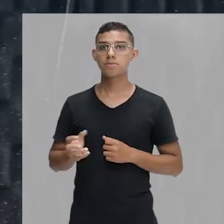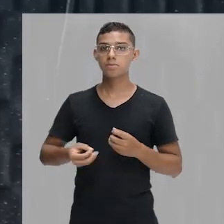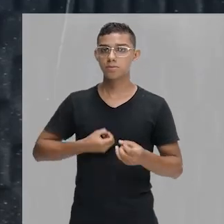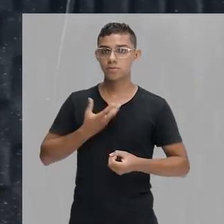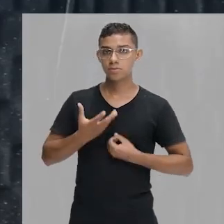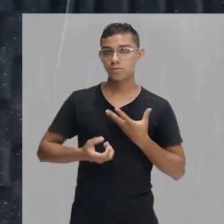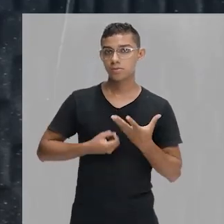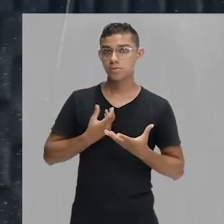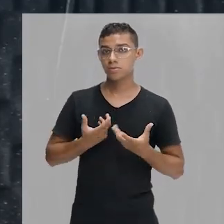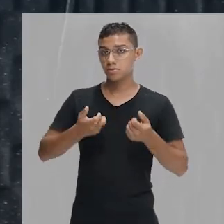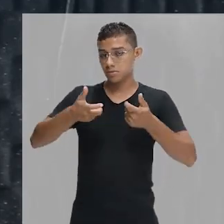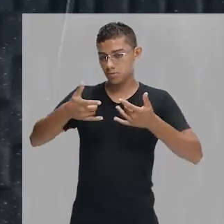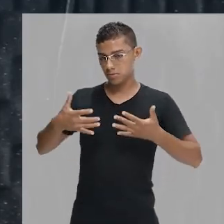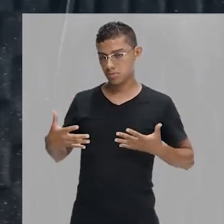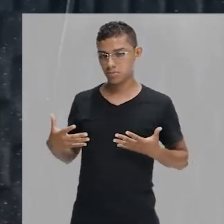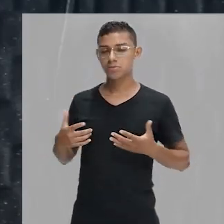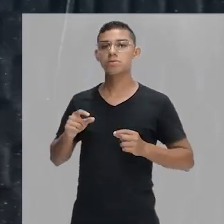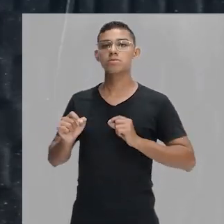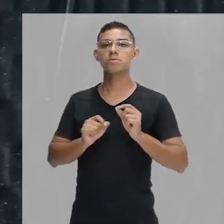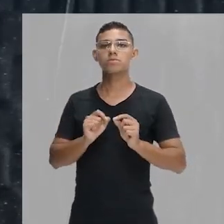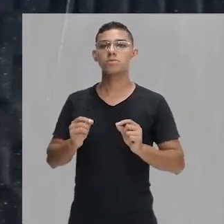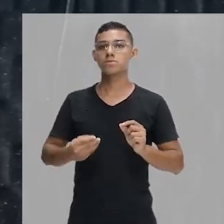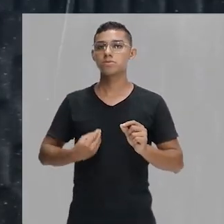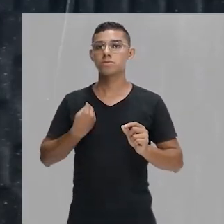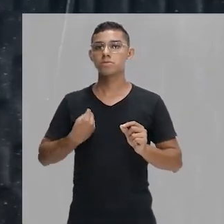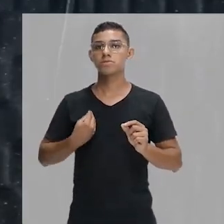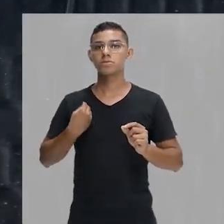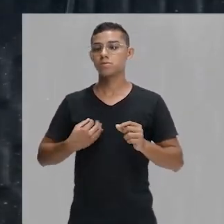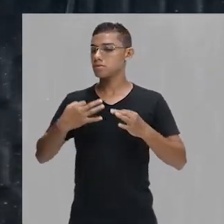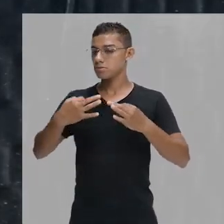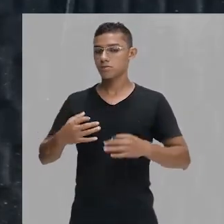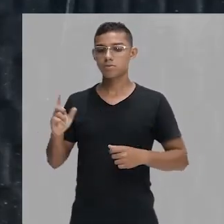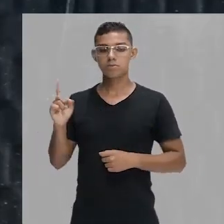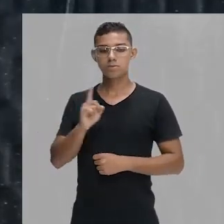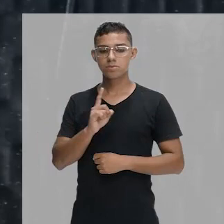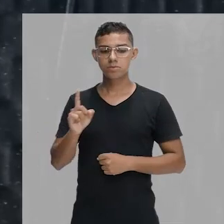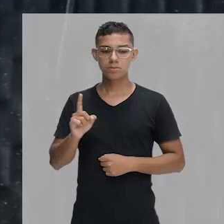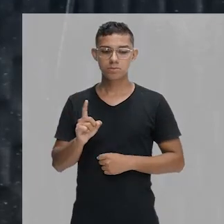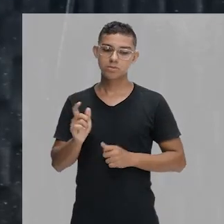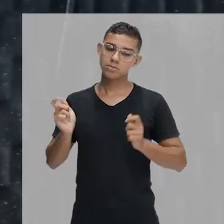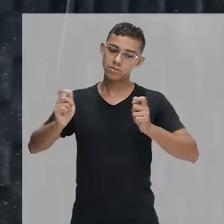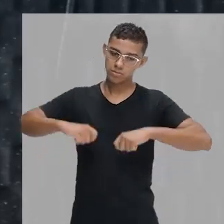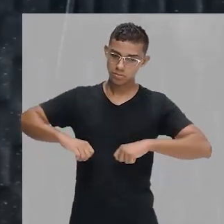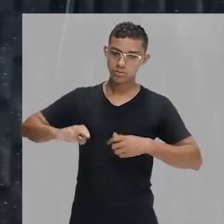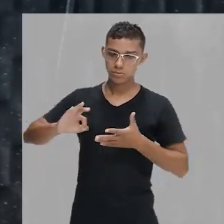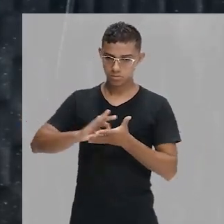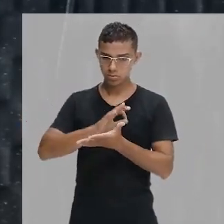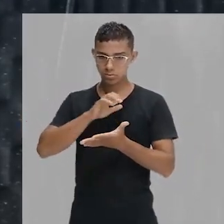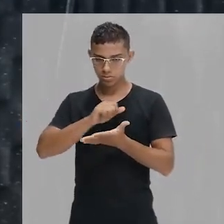expressando aqui algo cuja existência não é uma certeza. Ele poderia contratar um